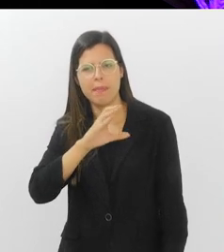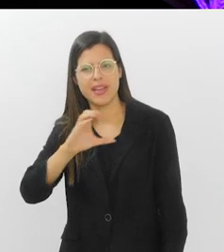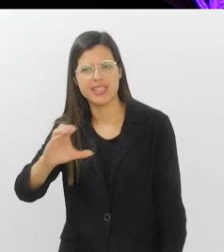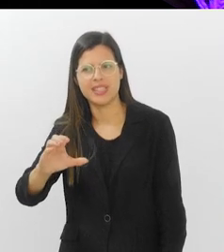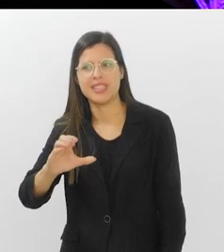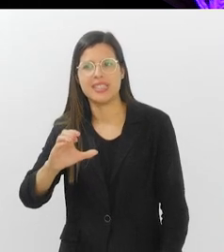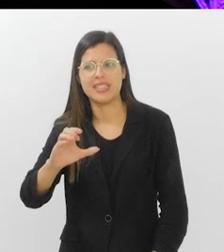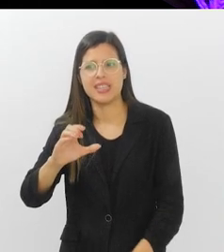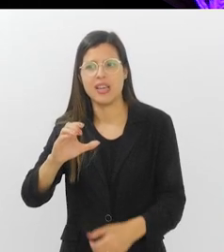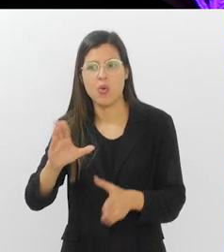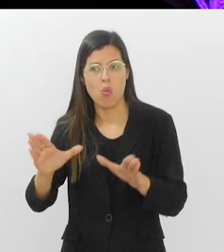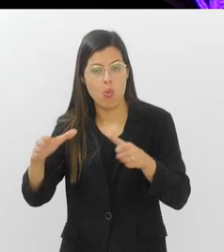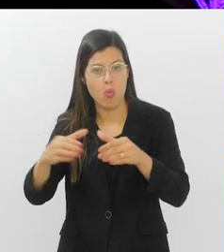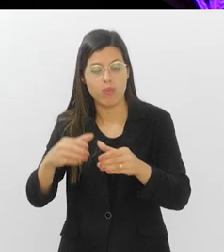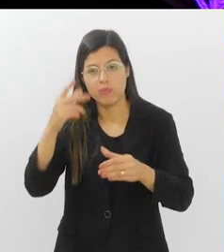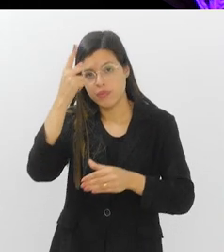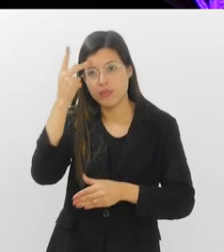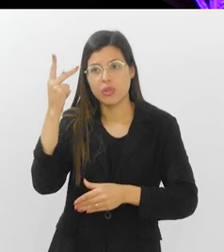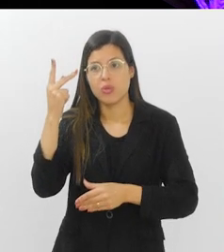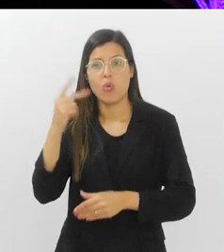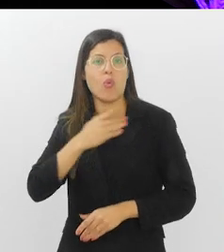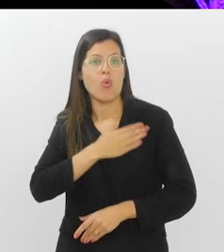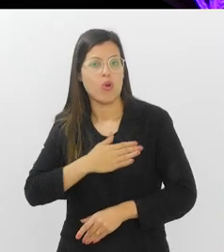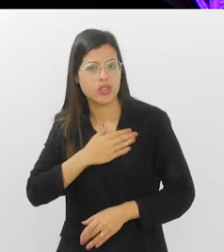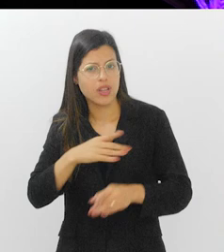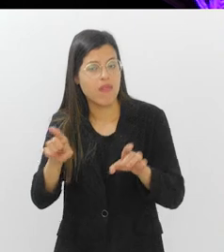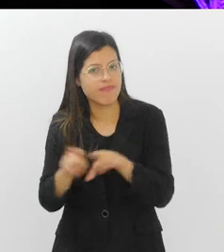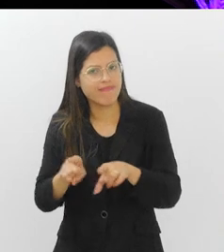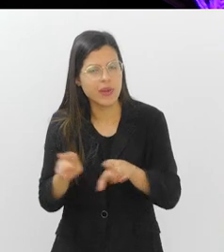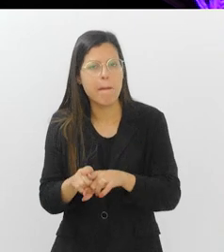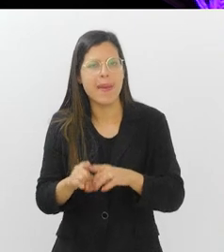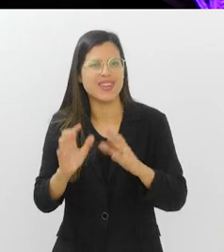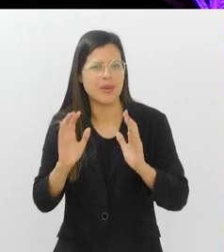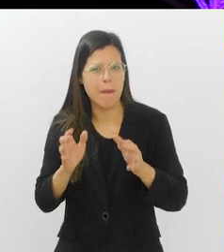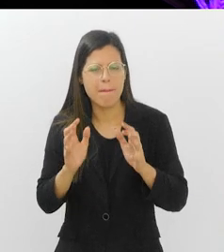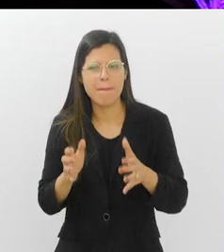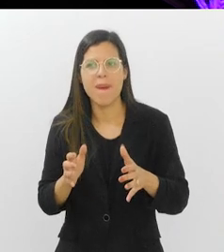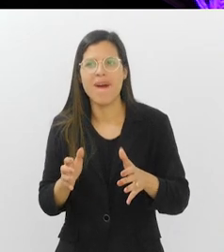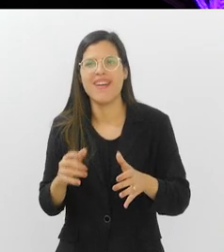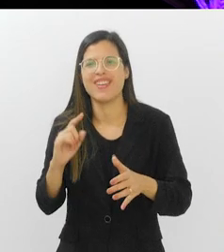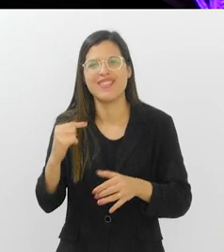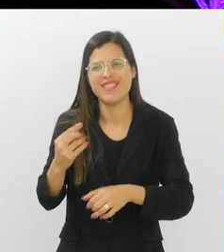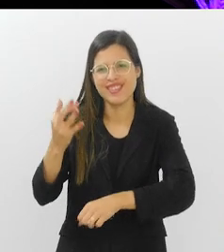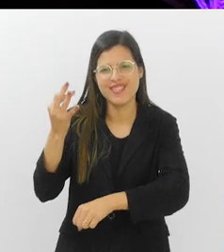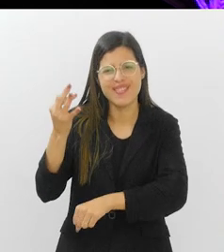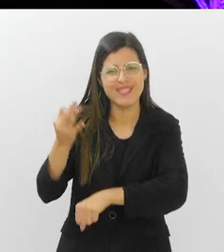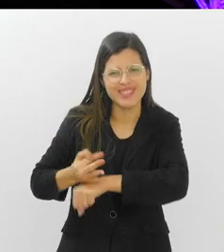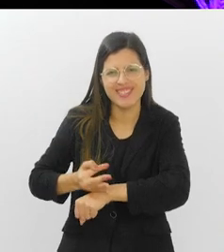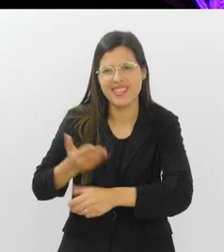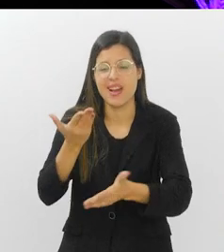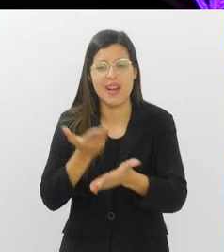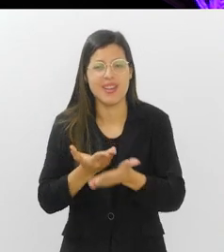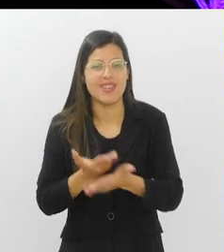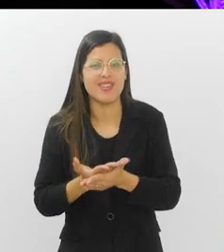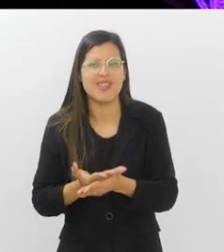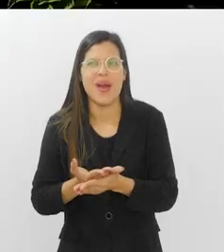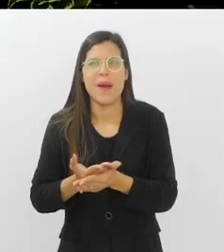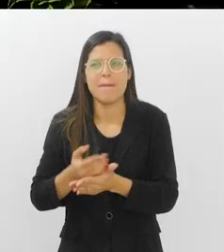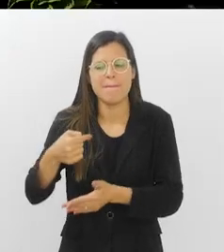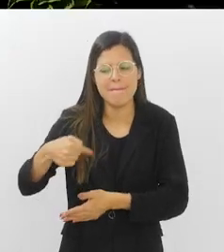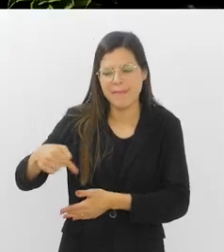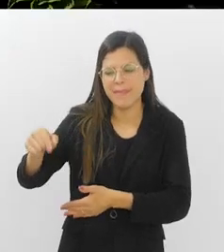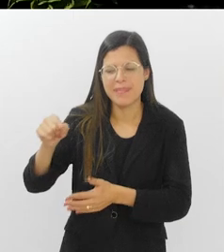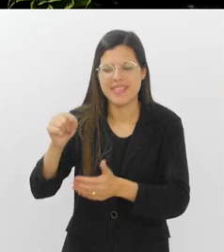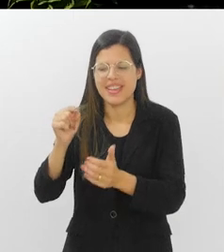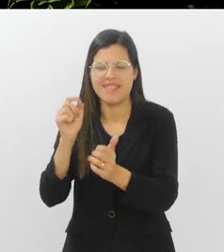constan no momento que eu estava lá um grupo de pessoas que gostavam muito também de bola então a gente faltava aulas inclusive para